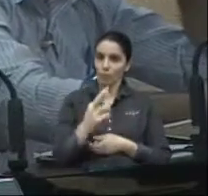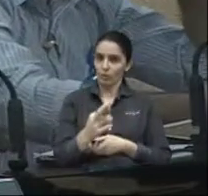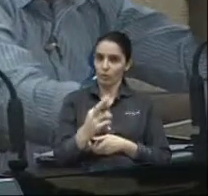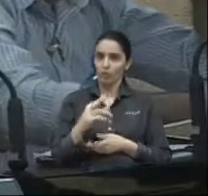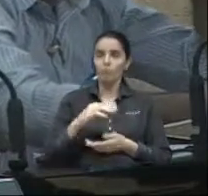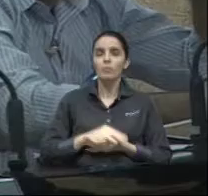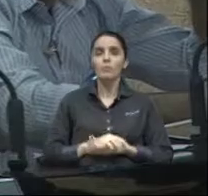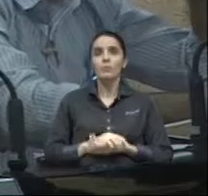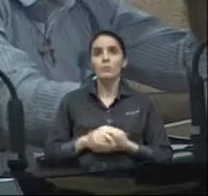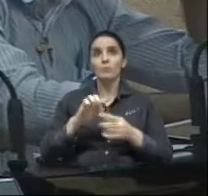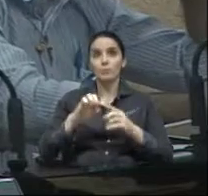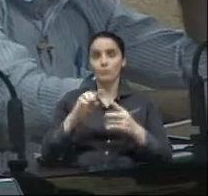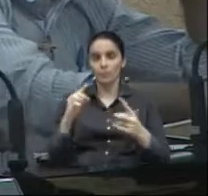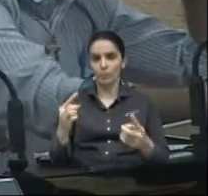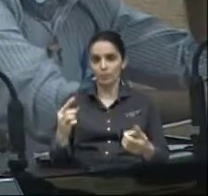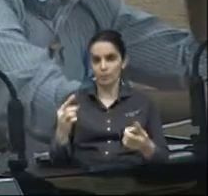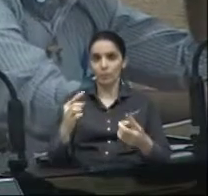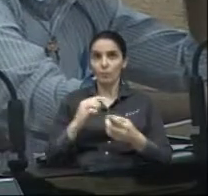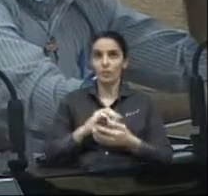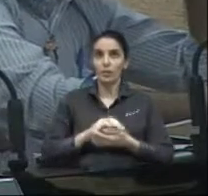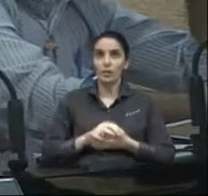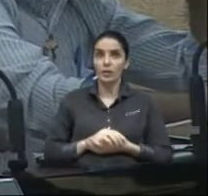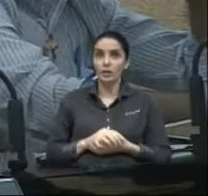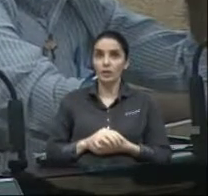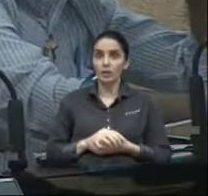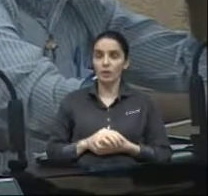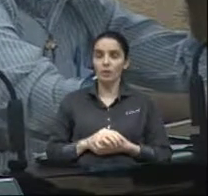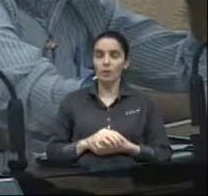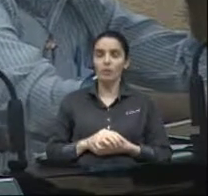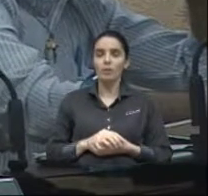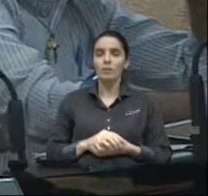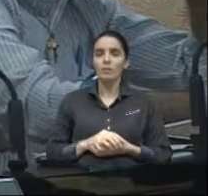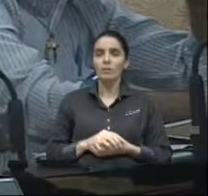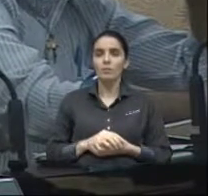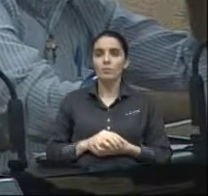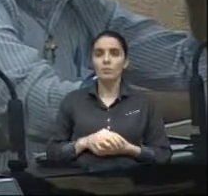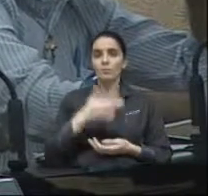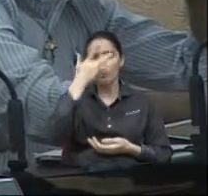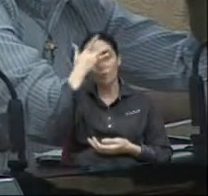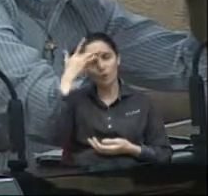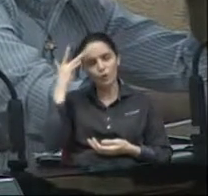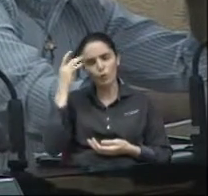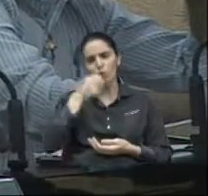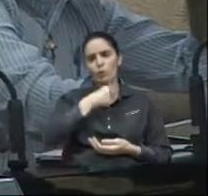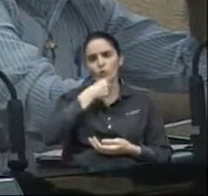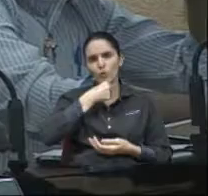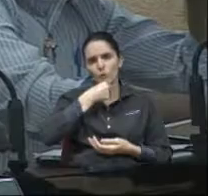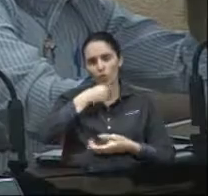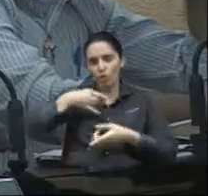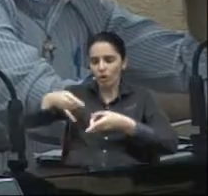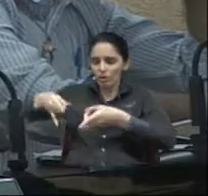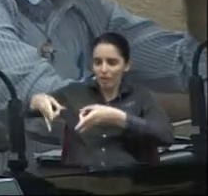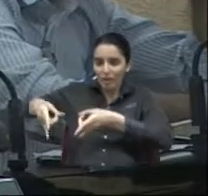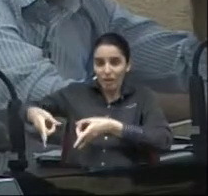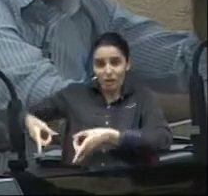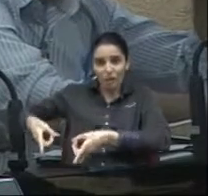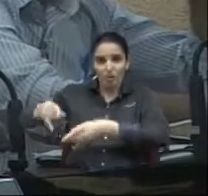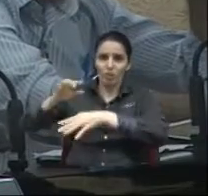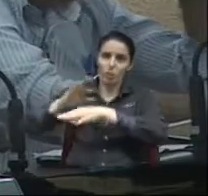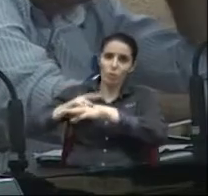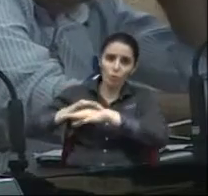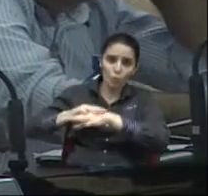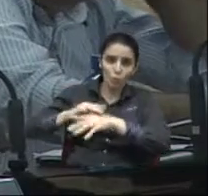vejo que a necessidade do idoso acamado, do idoso que não tem como